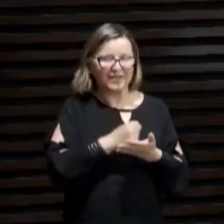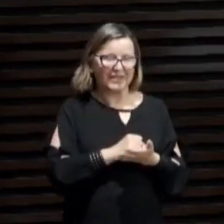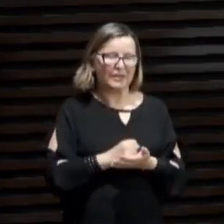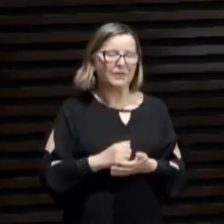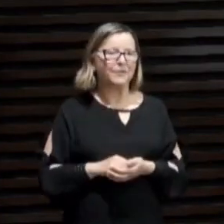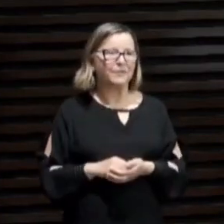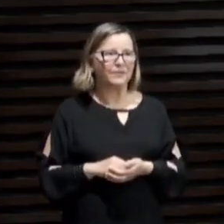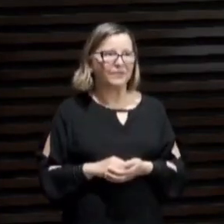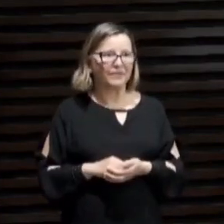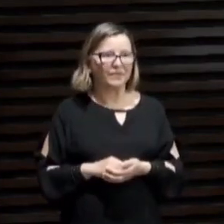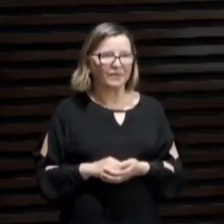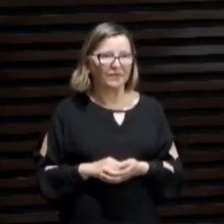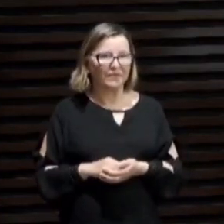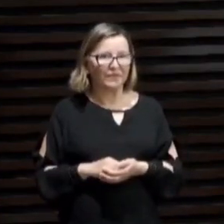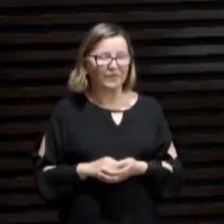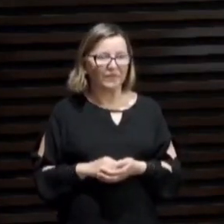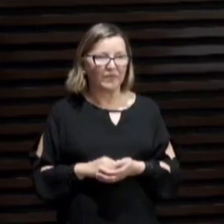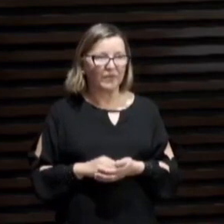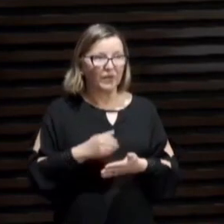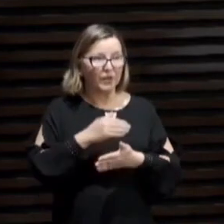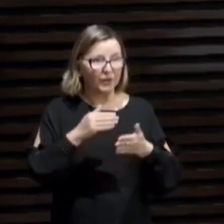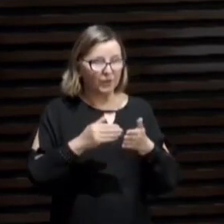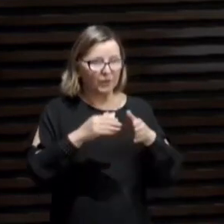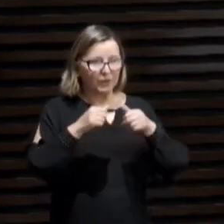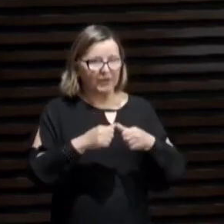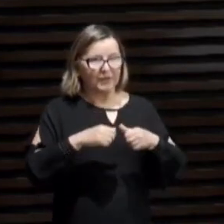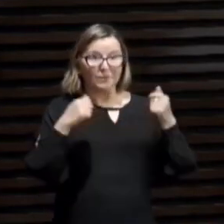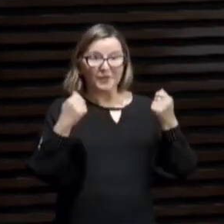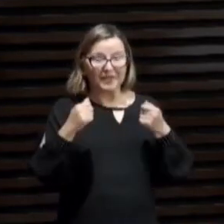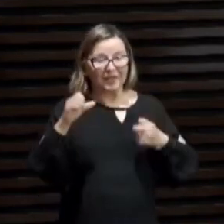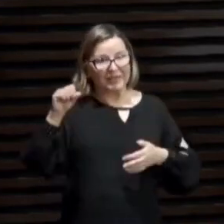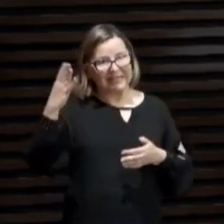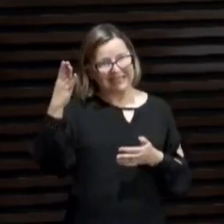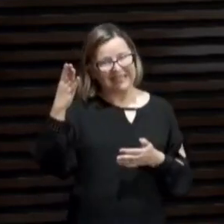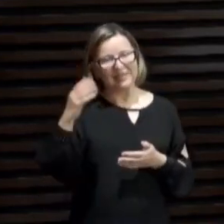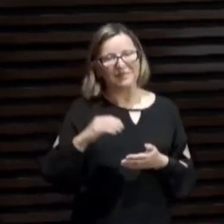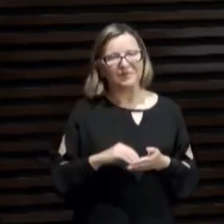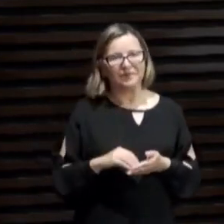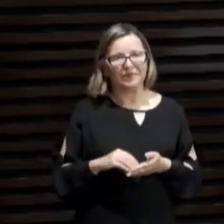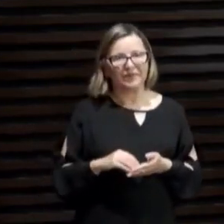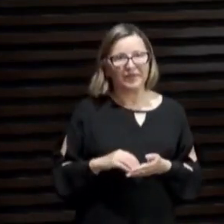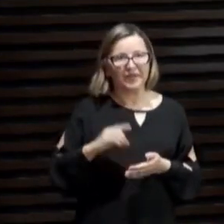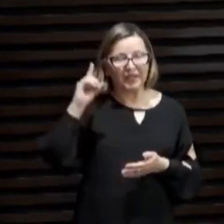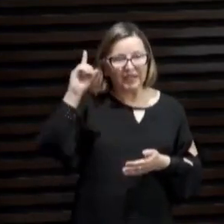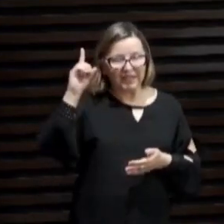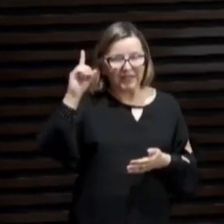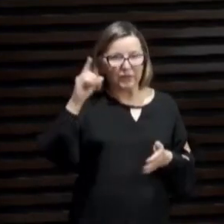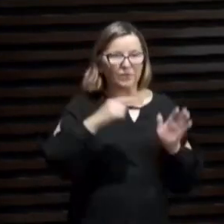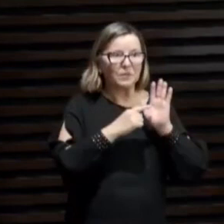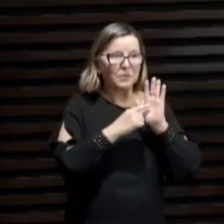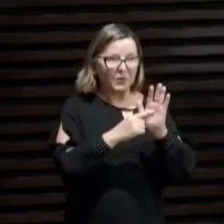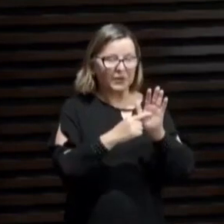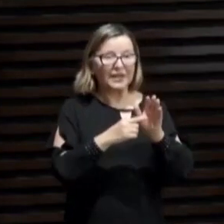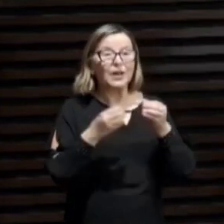Todos esses episódios aqui precisavam acontecer. Deus aqui ele vem fazendo como que uma construção, mostrando como